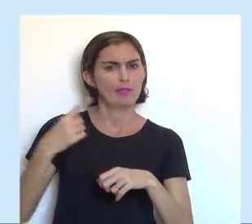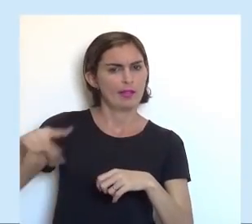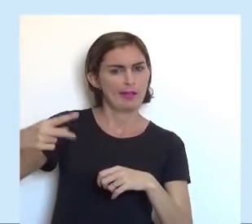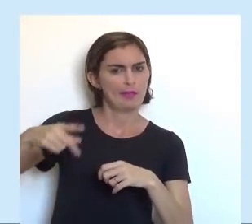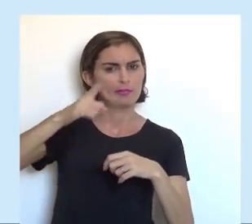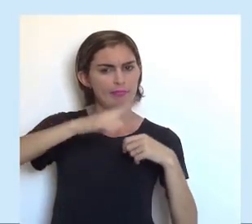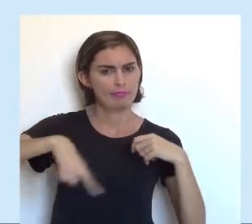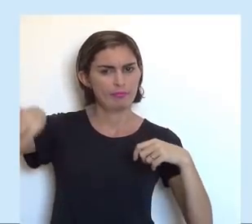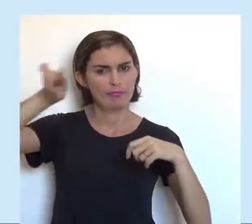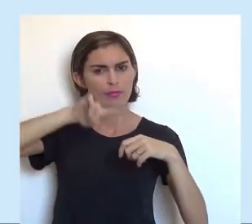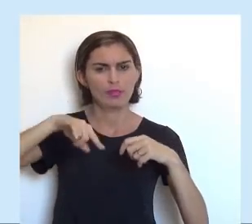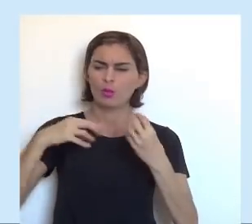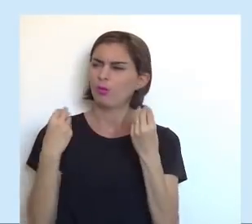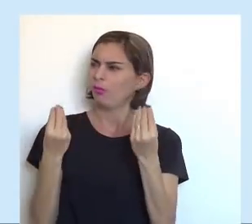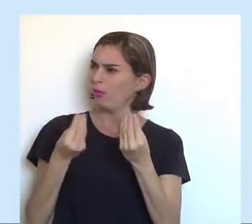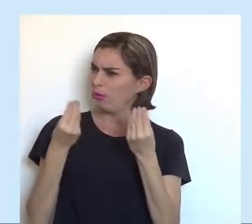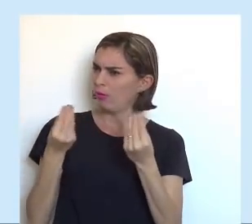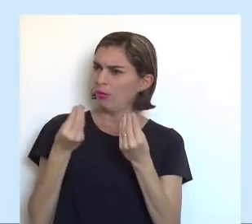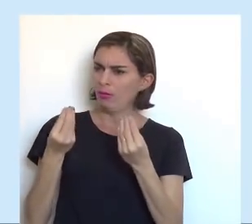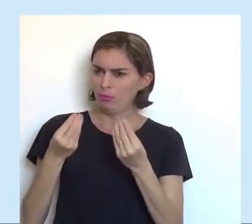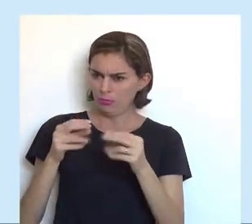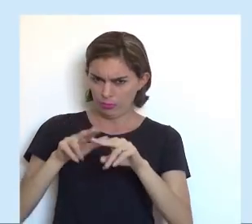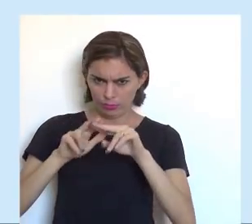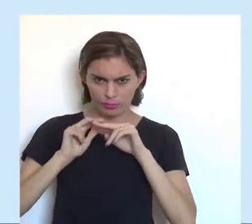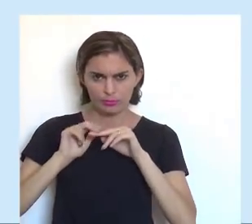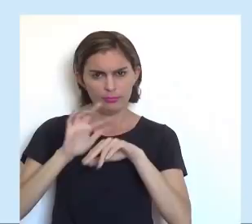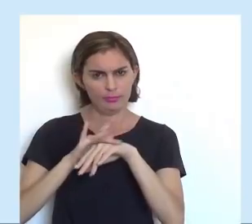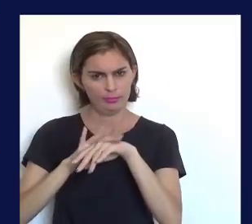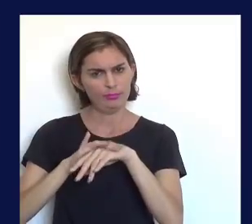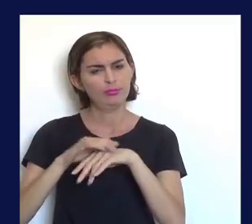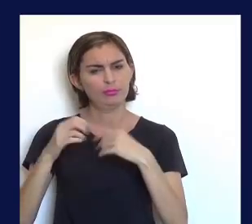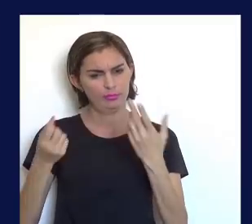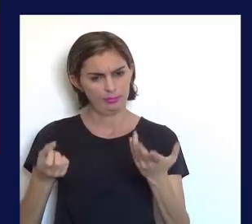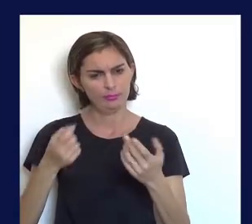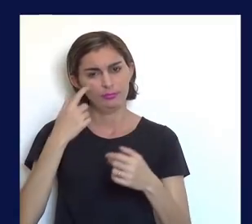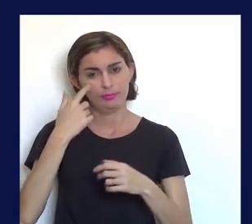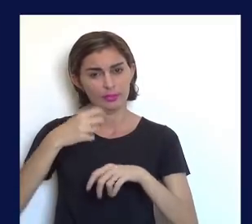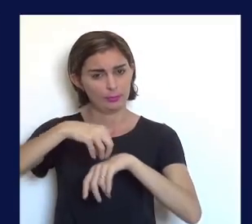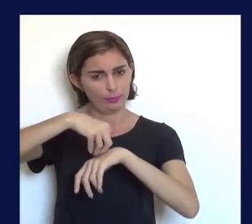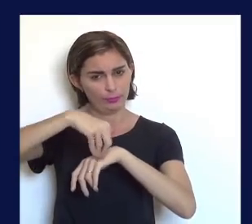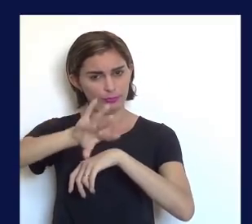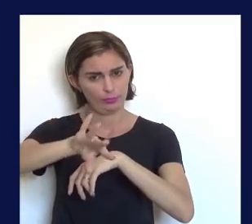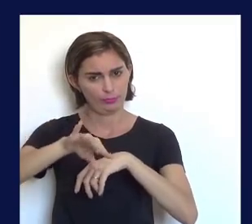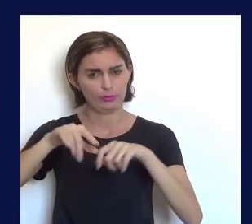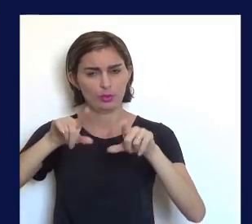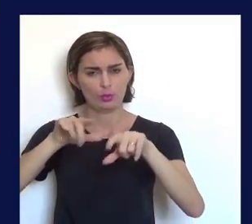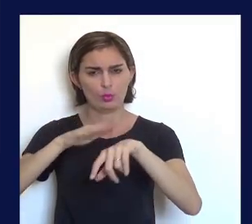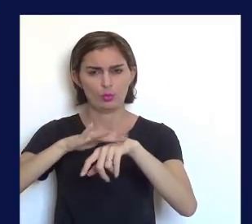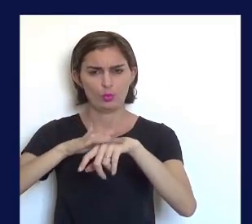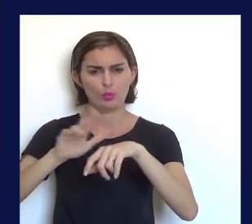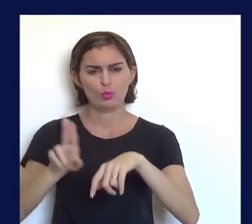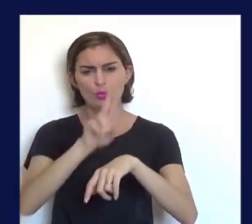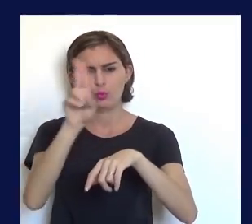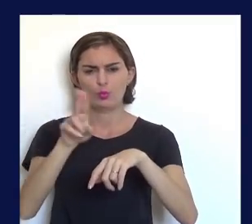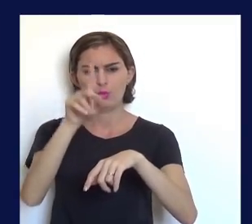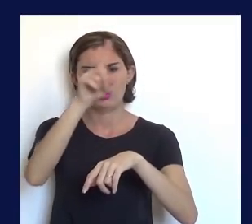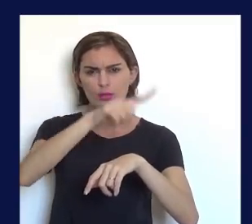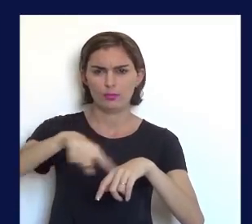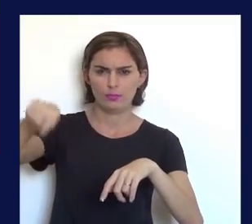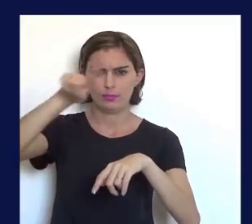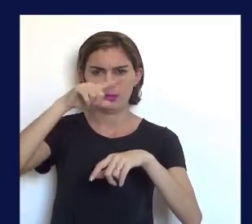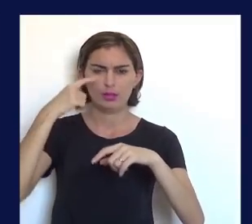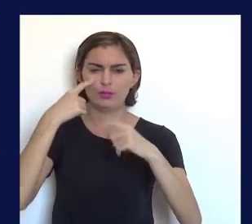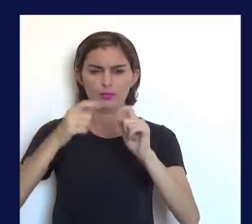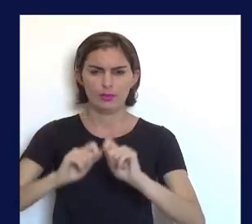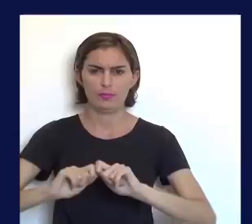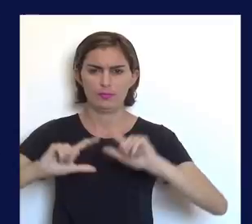dos pneus. Como assim? Os pneus causam doença? Vejam só, nós temos os transmissores que utilizam os pneus. Vamos olhar para a